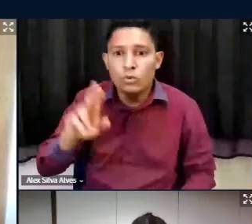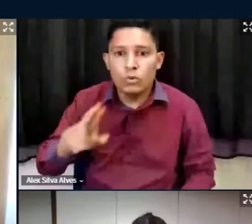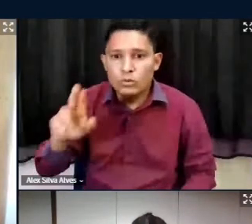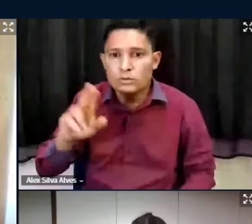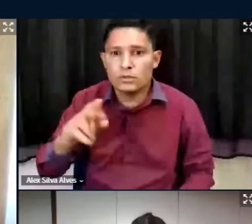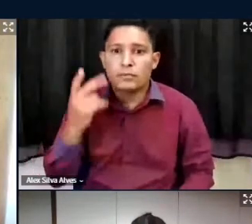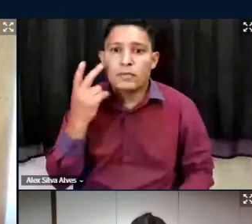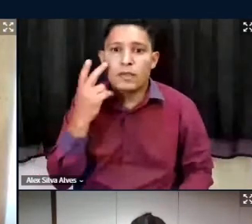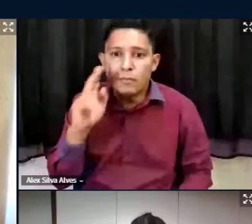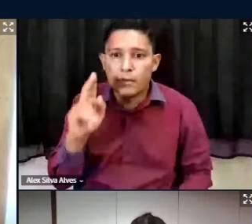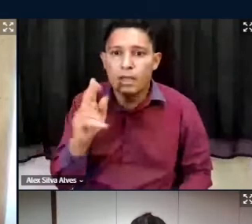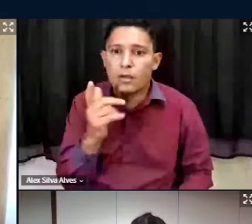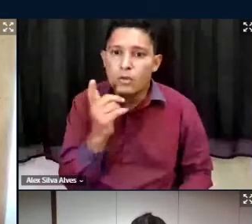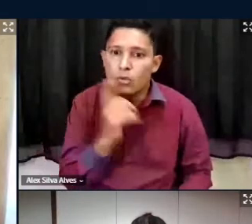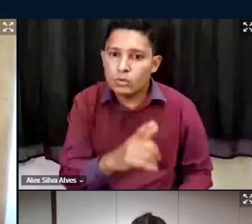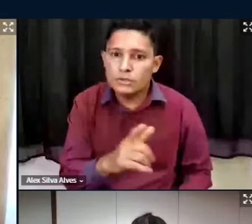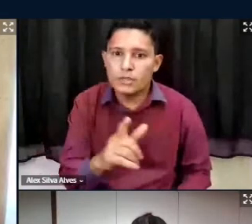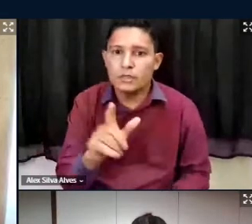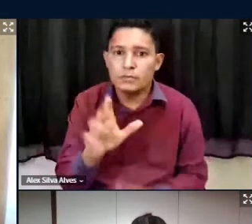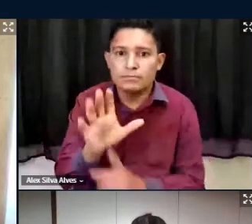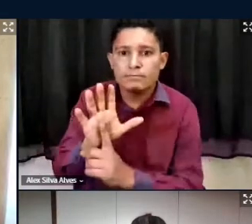a imagem, que não tem